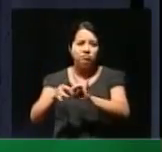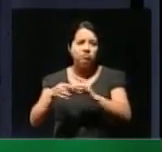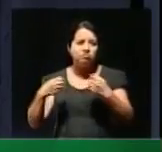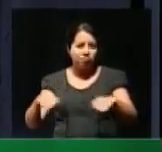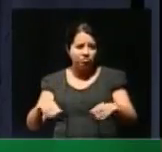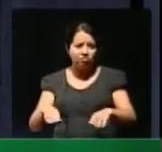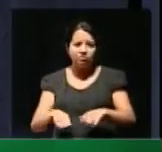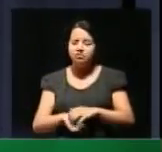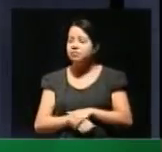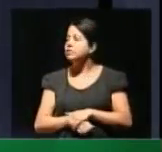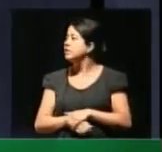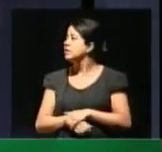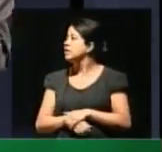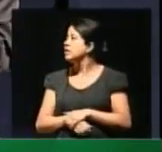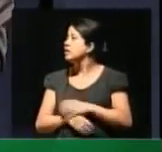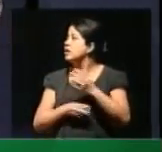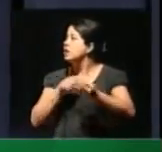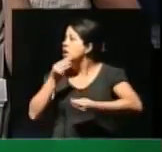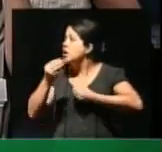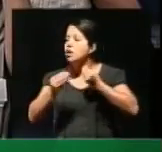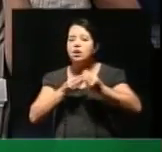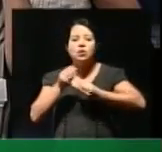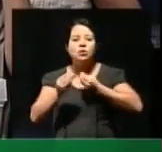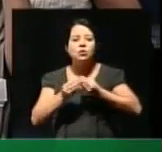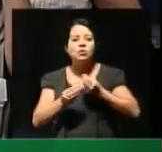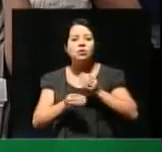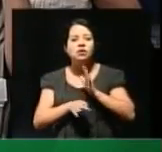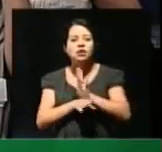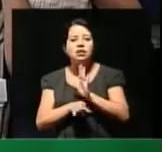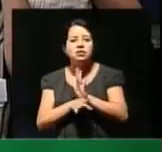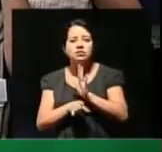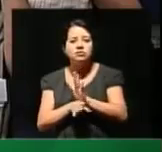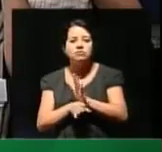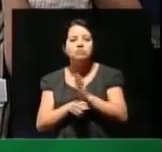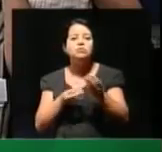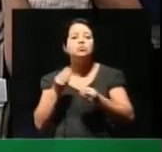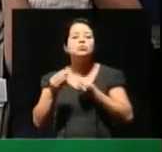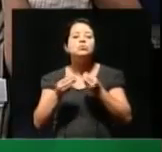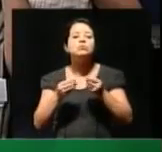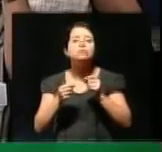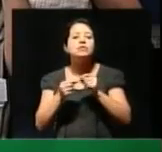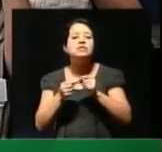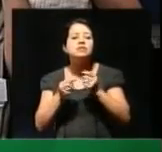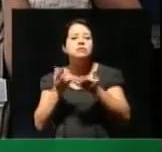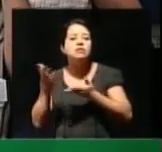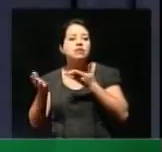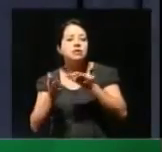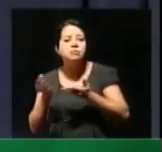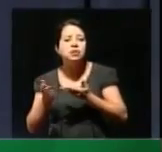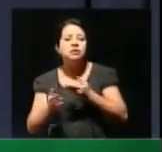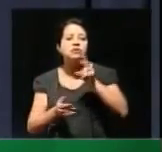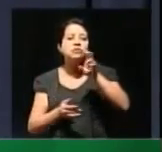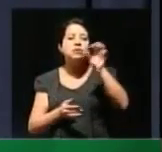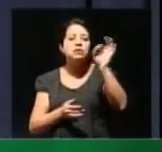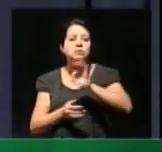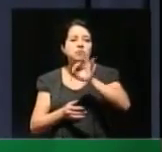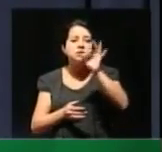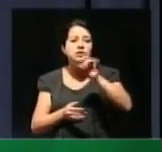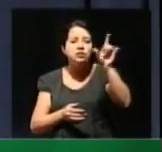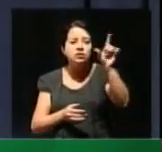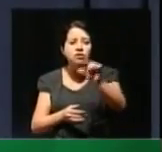Porque o que funciona? Né? O que funciona? Como é que a gente vai fazer? Como é que nós vamos chegar nesse 50% de redução das